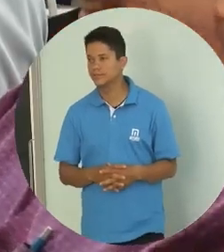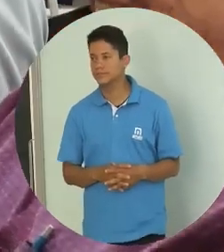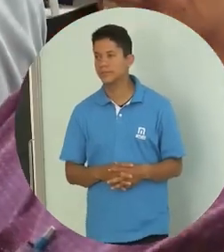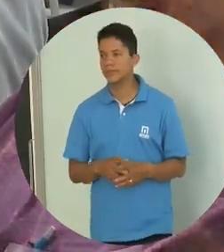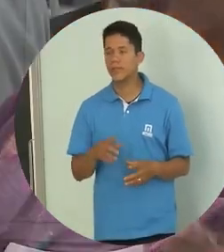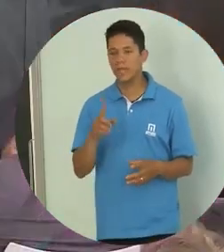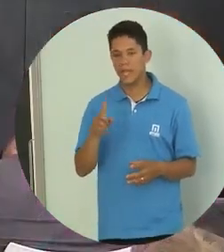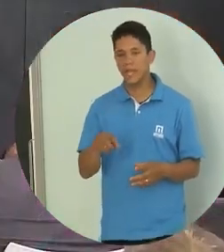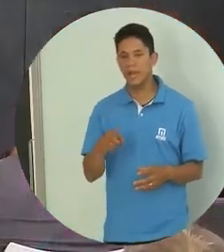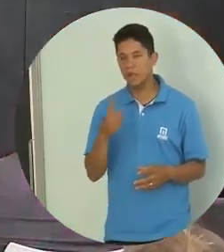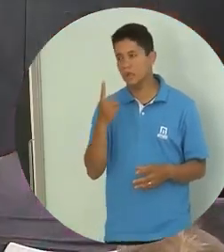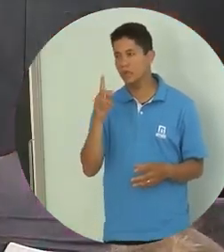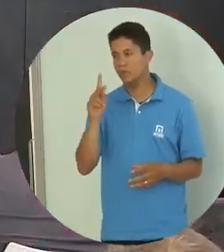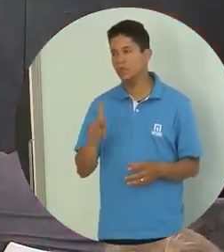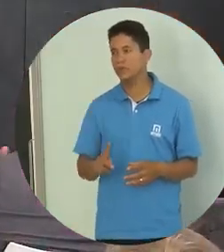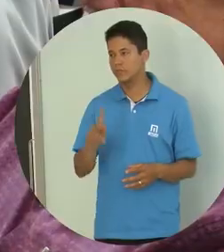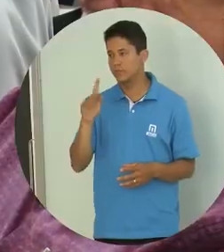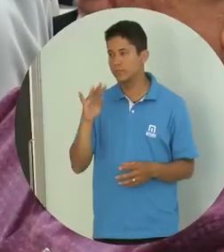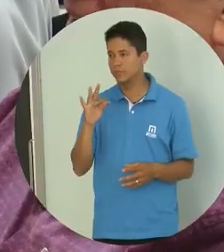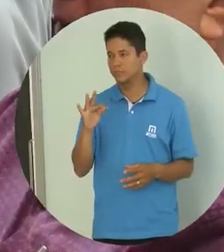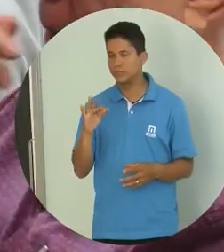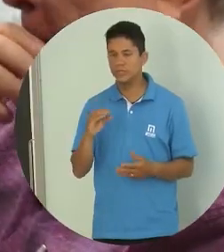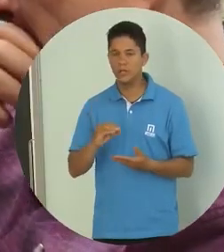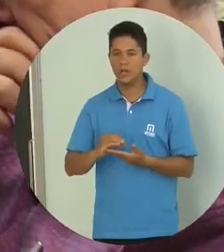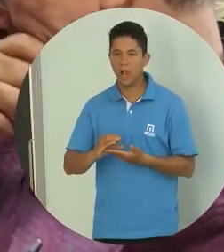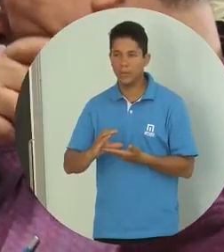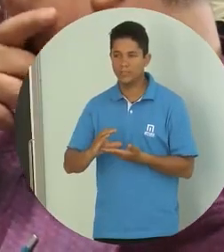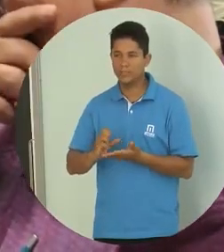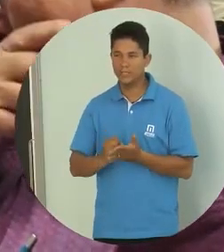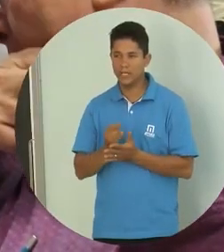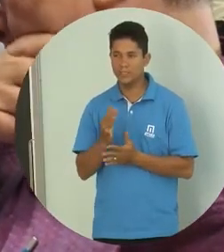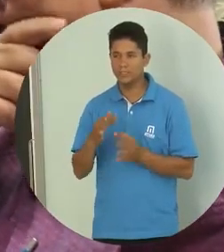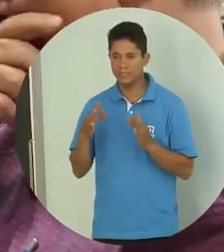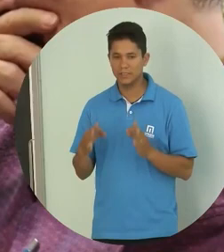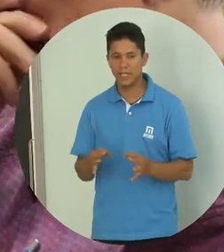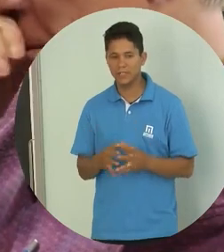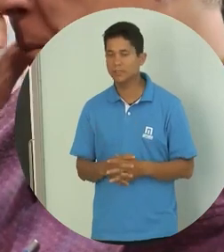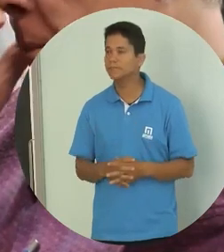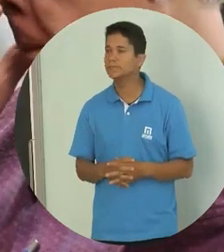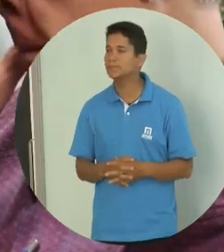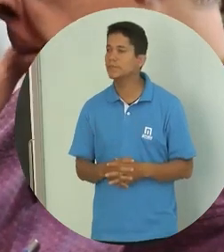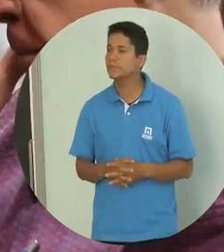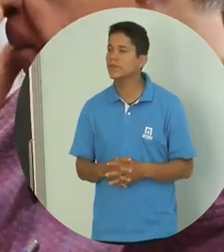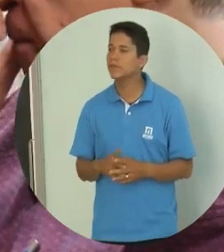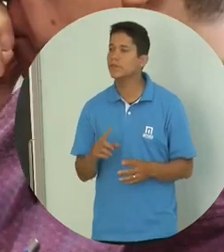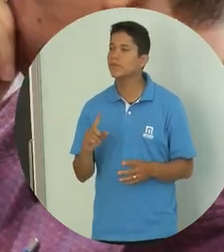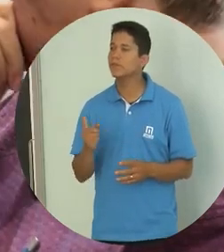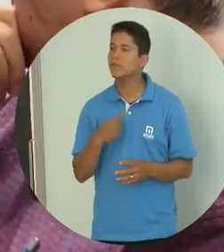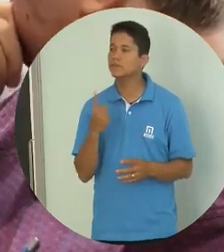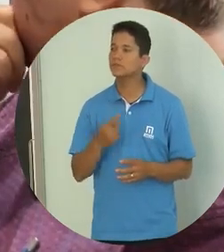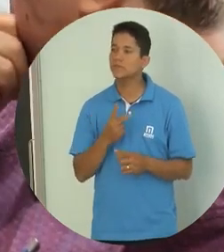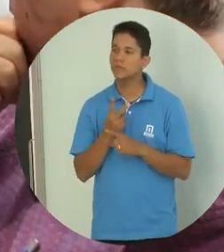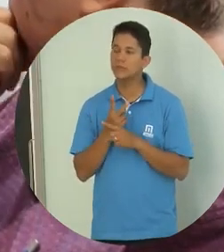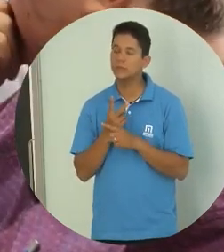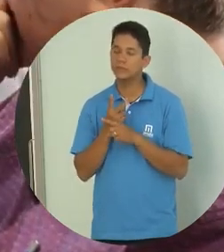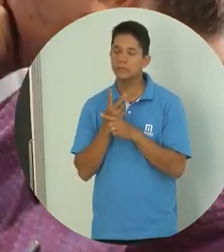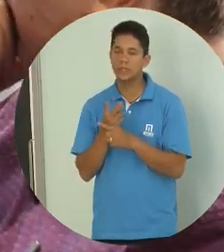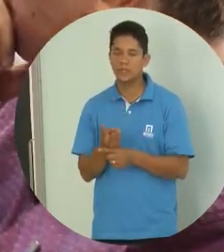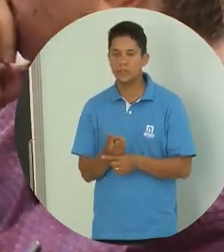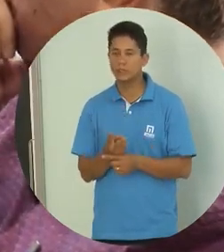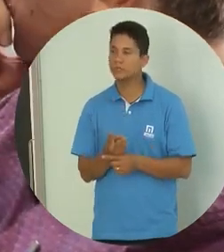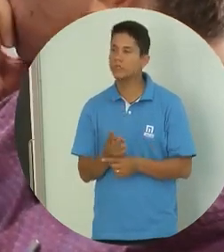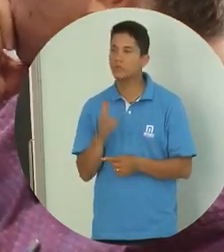É um kit já com as quantidades certas, né? Os produtos, a gente busca utilizar produtos que